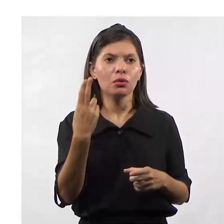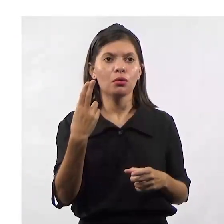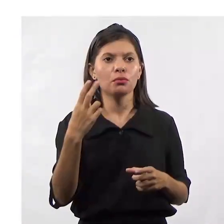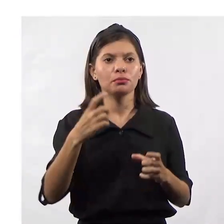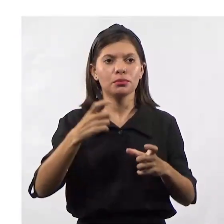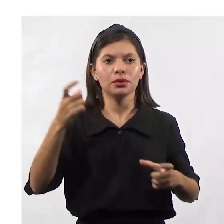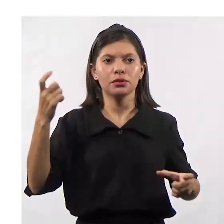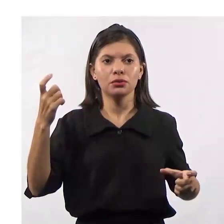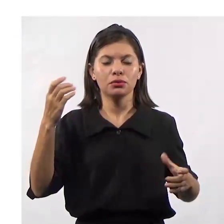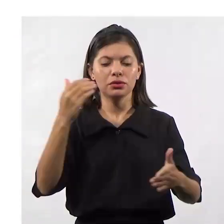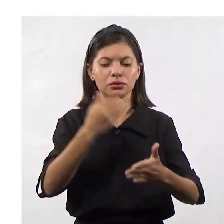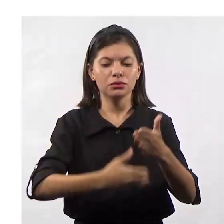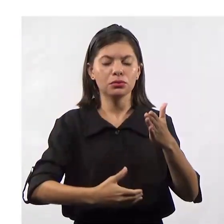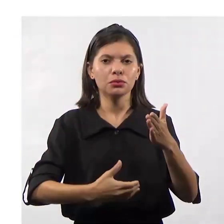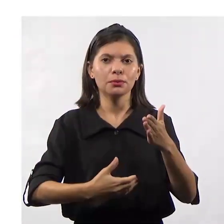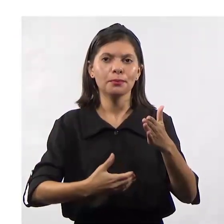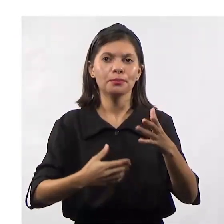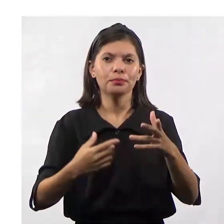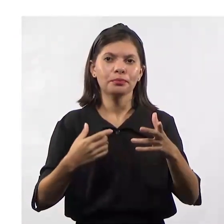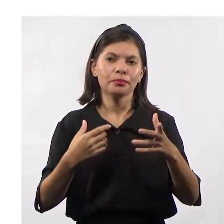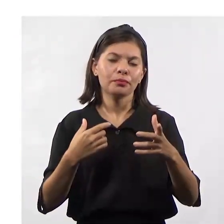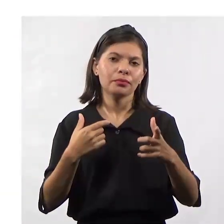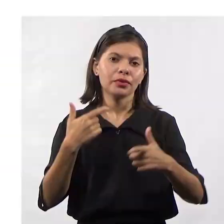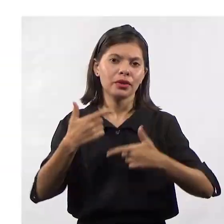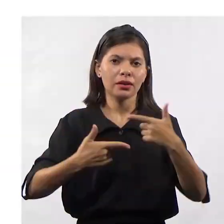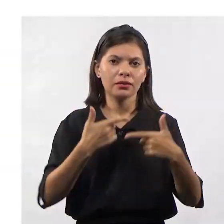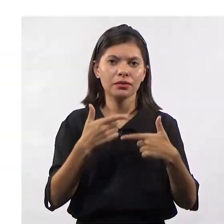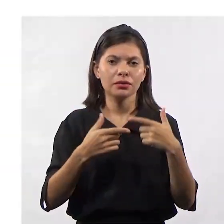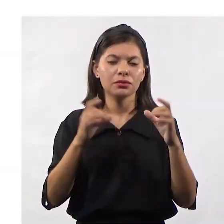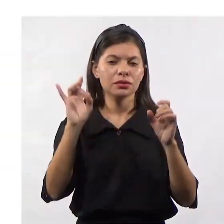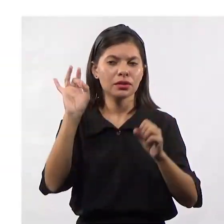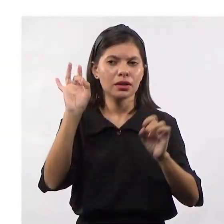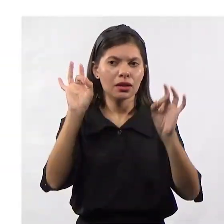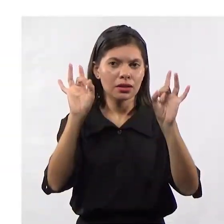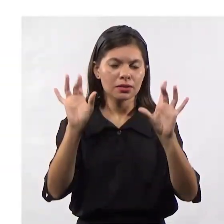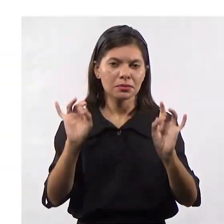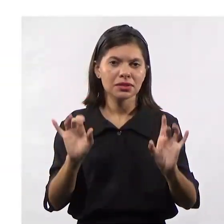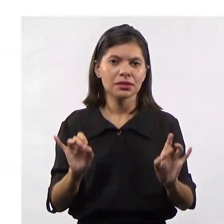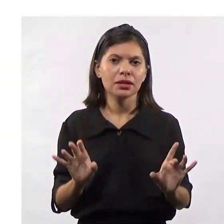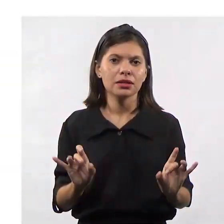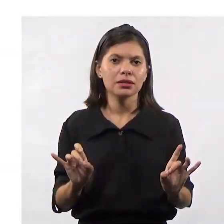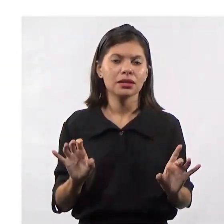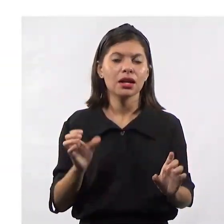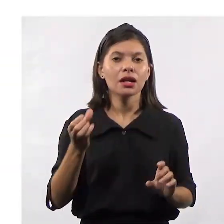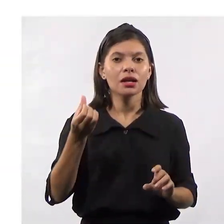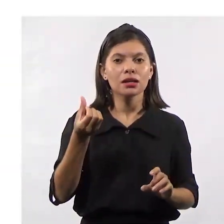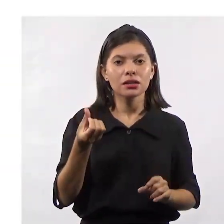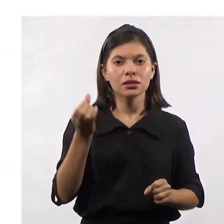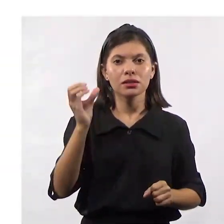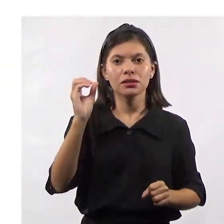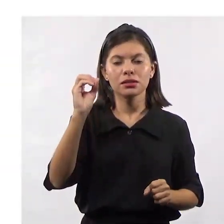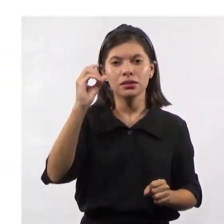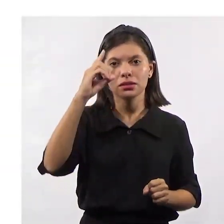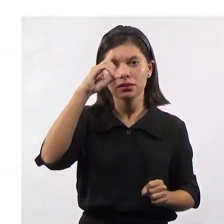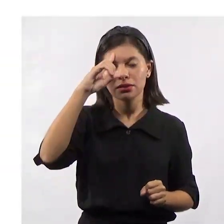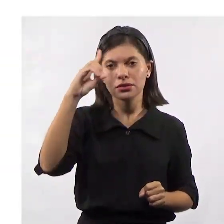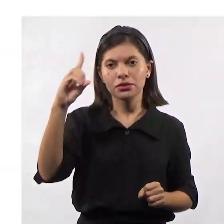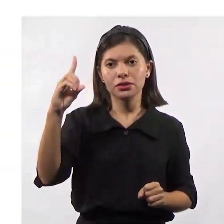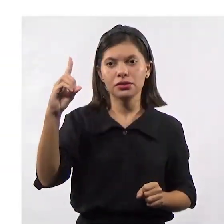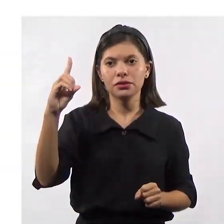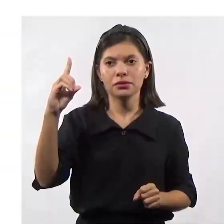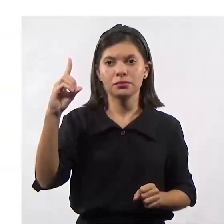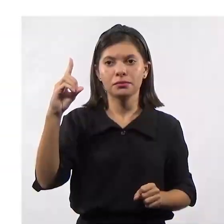serviços especiais. 60 dias úteis, quando o regime de execução for contratação